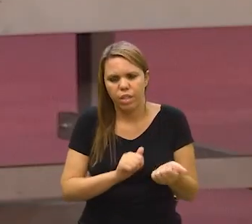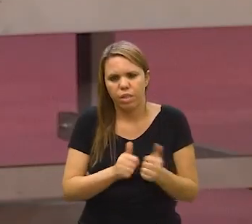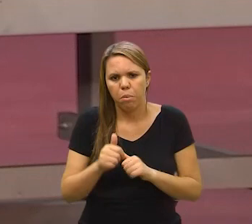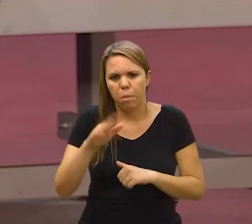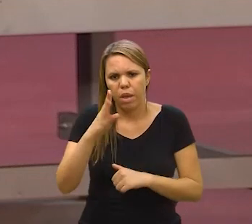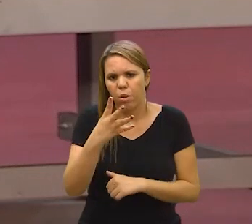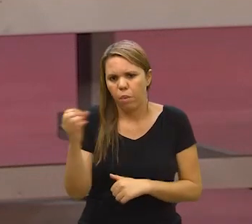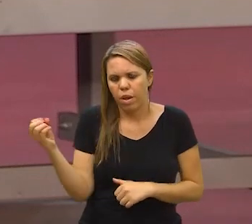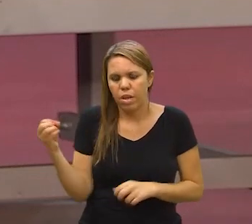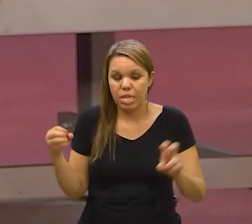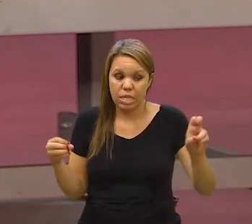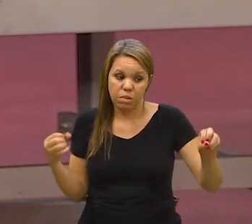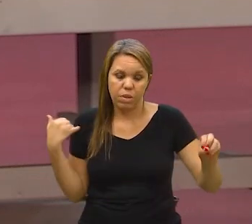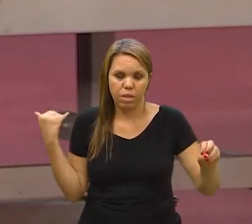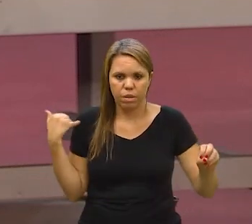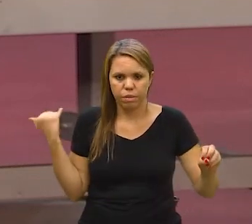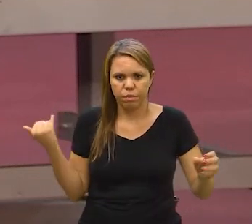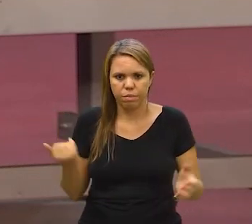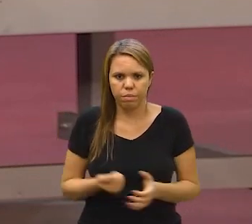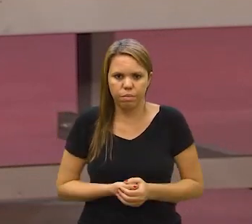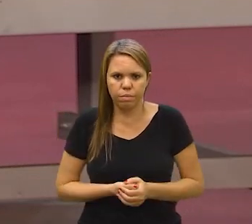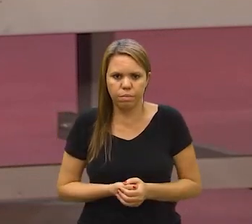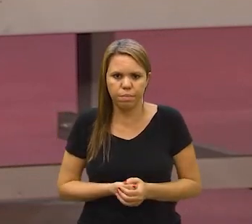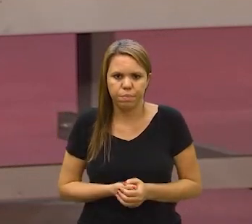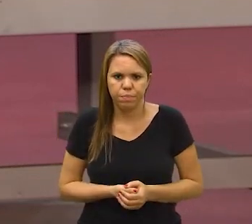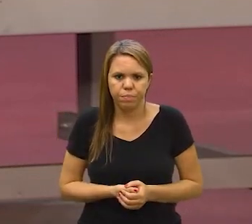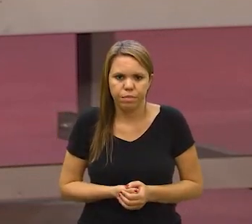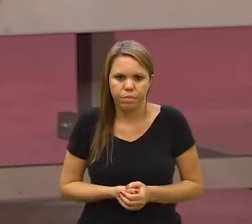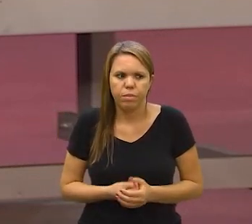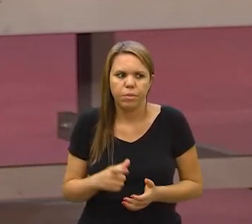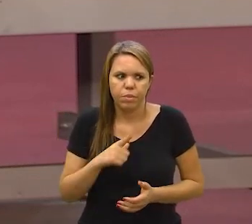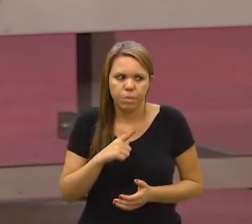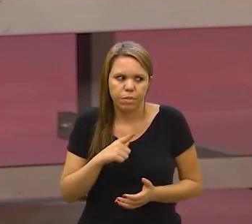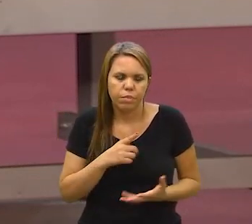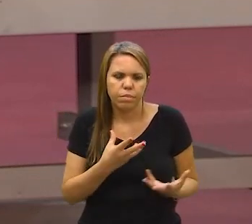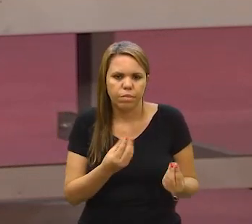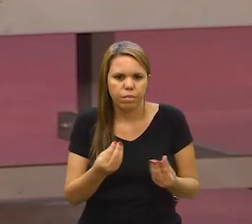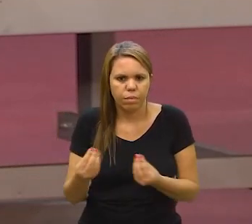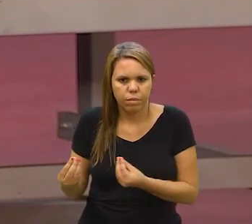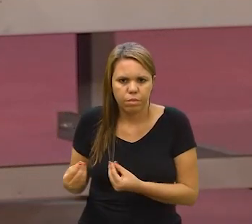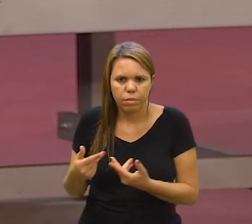40, alguns até com 50 anos. Mas assim, tem que ter